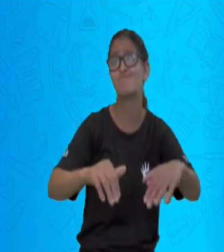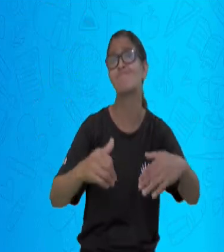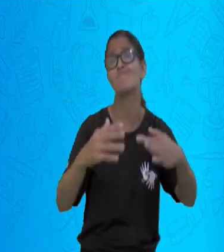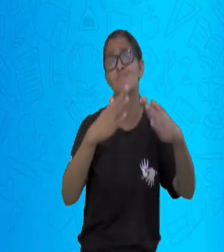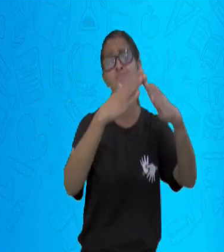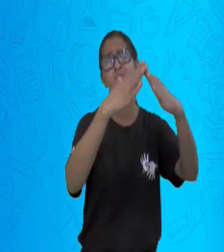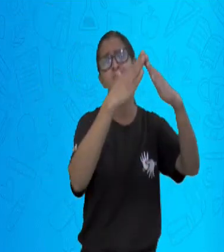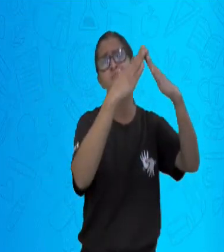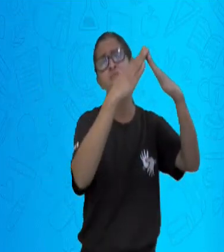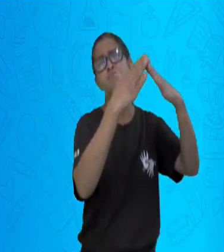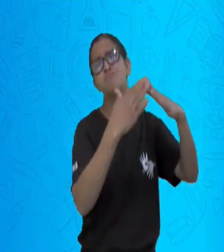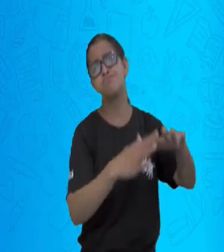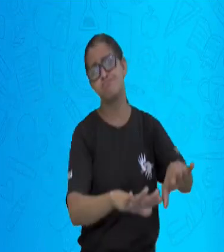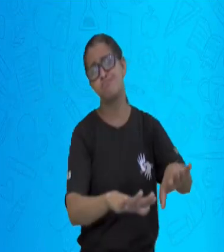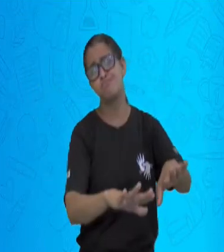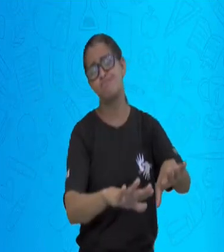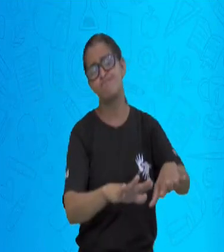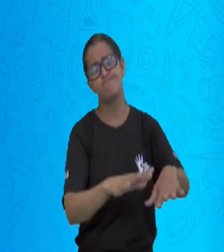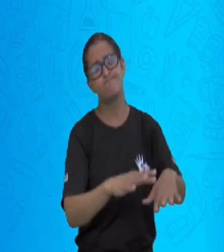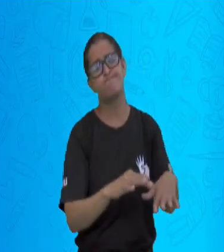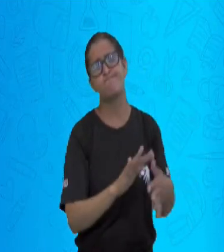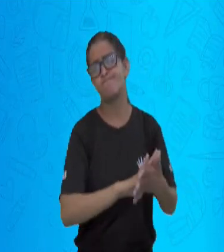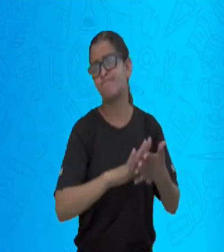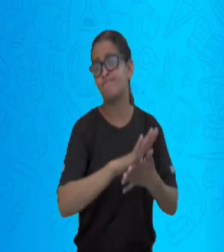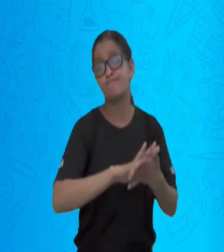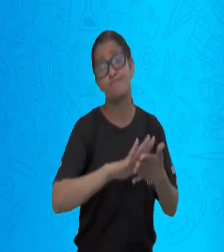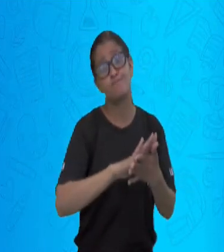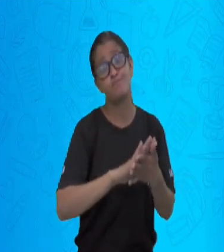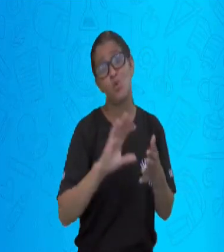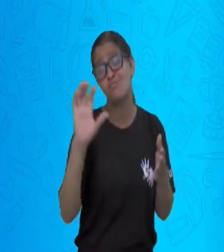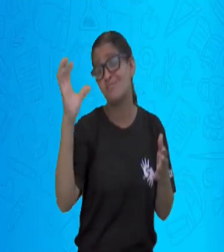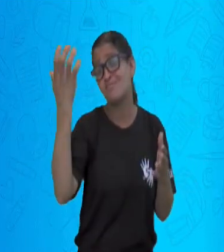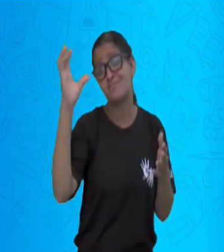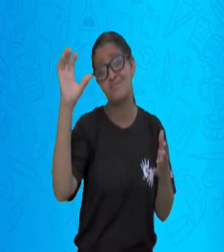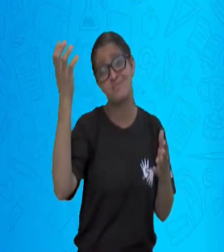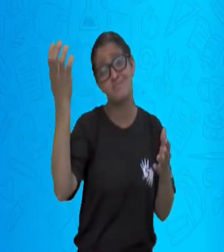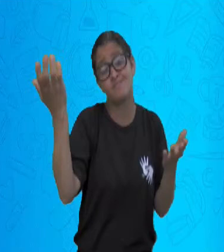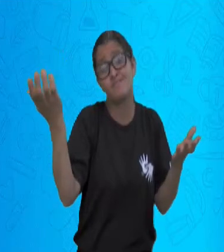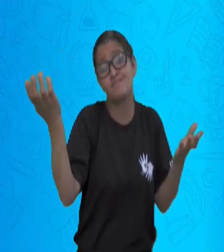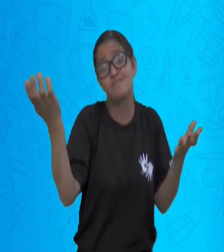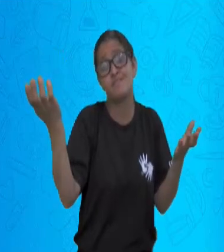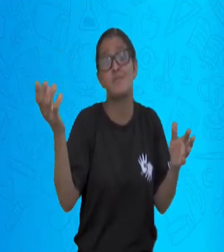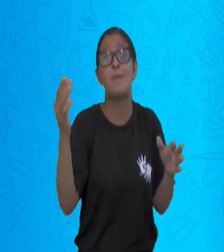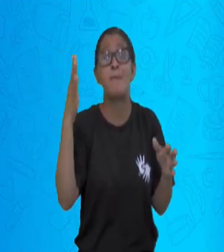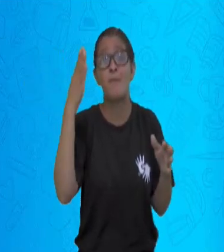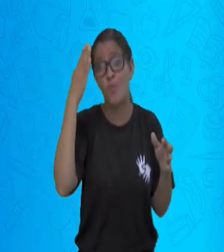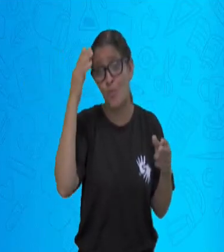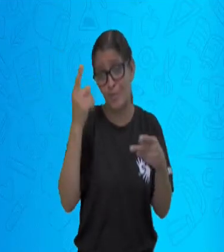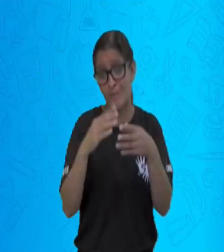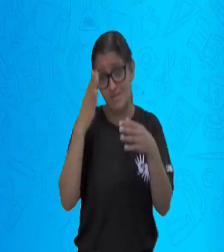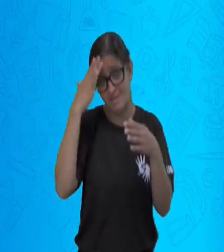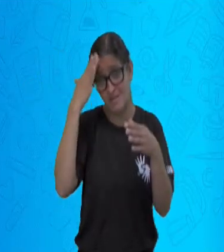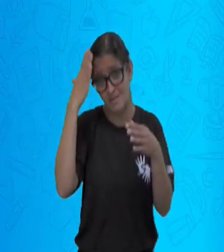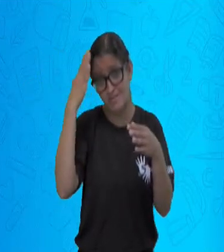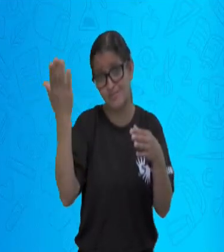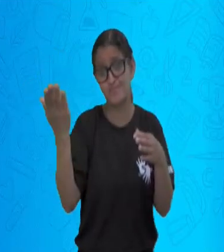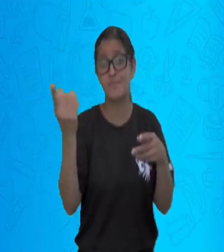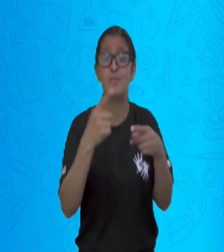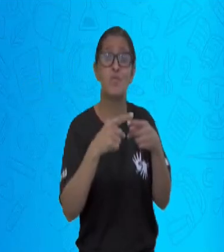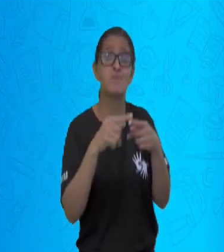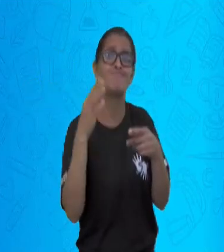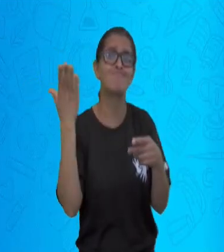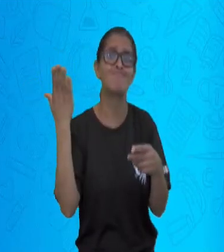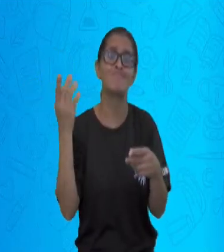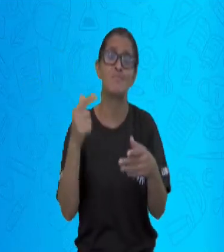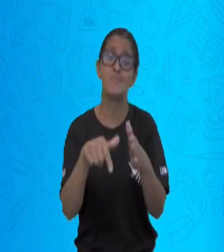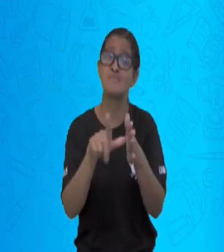muito. E isso é uma catástrofe o quê? Natural, vai chover, aquela terra ali vai molhar demais, se